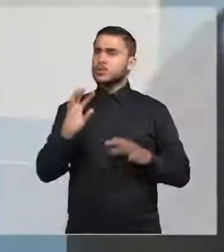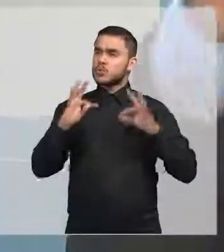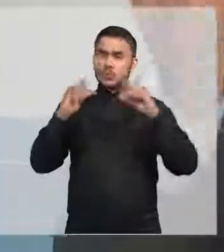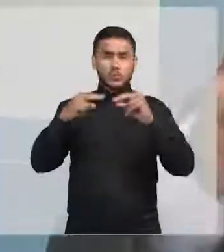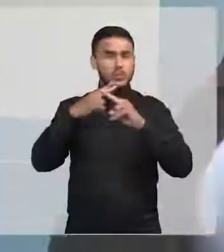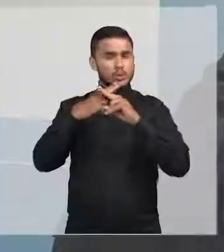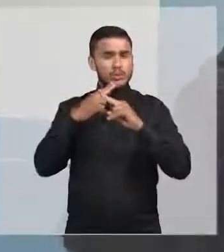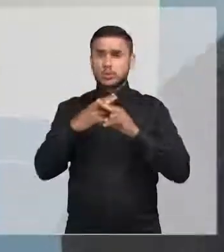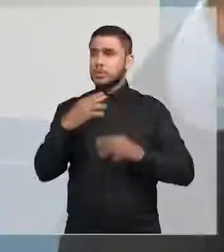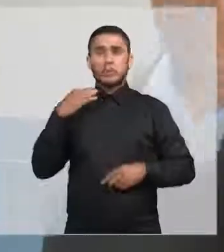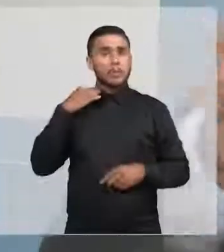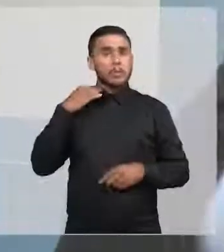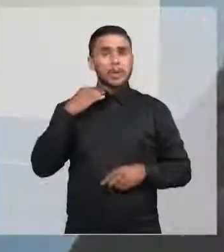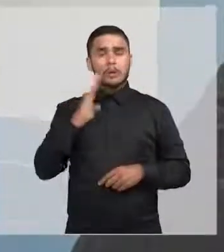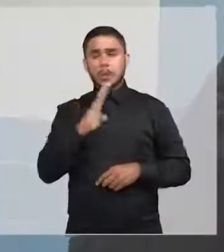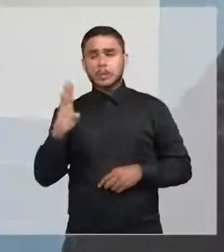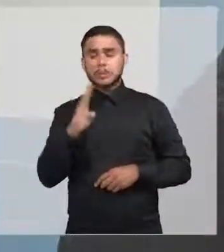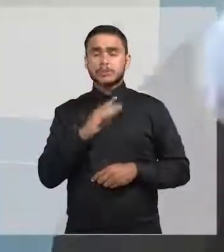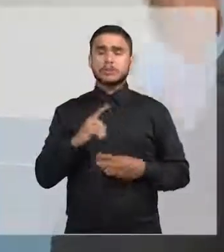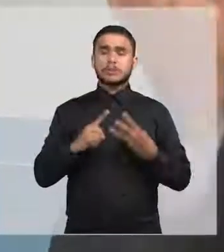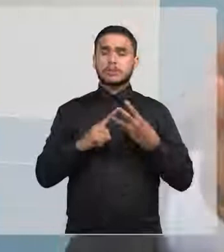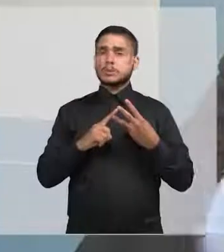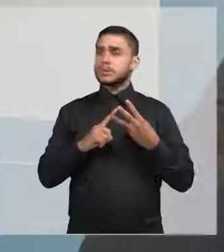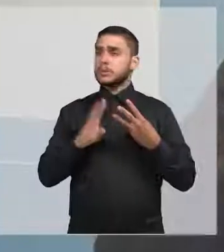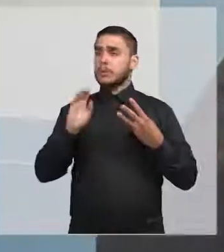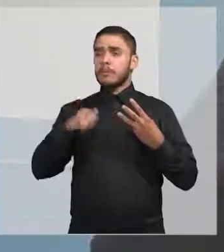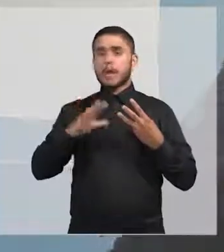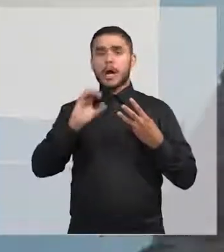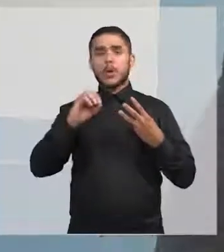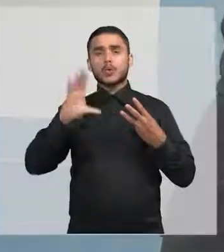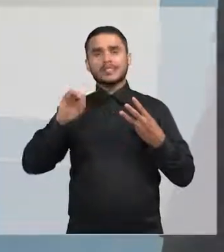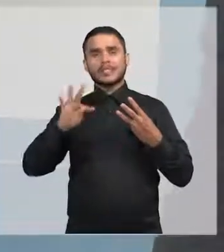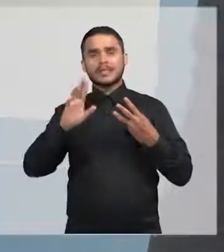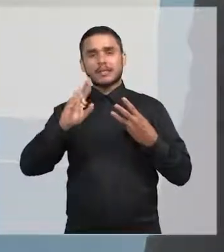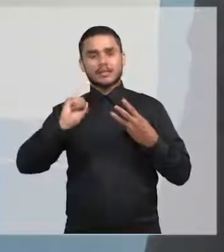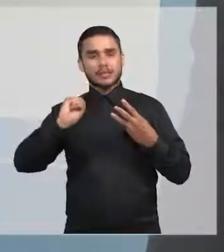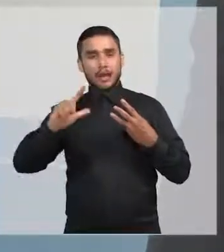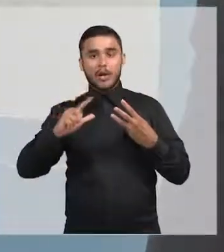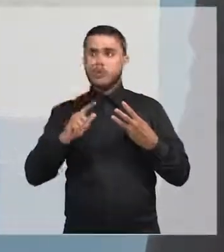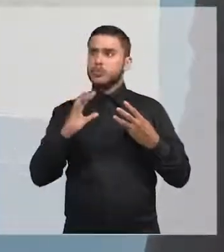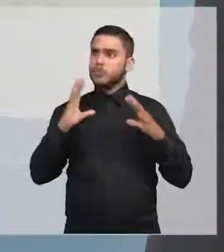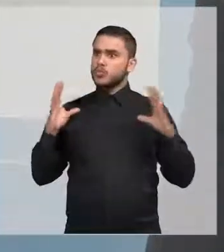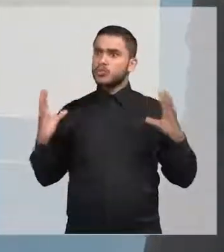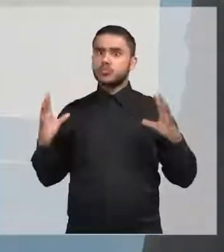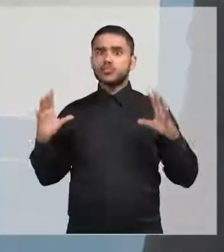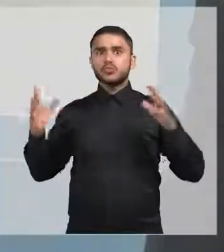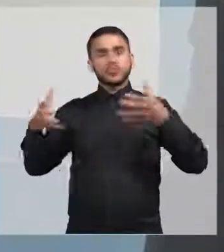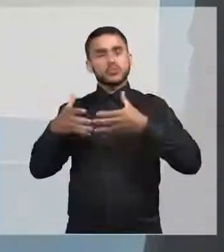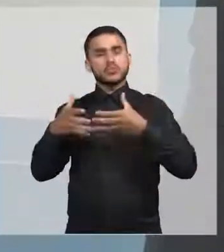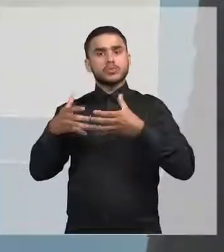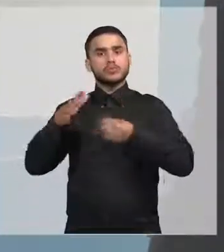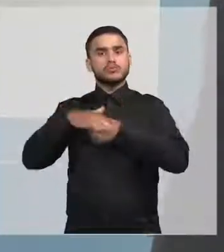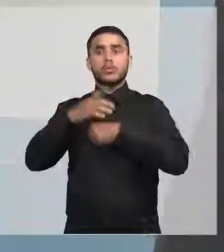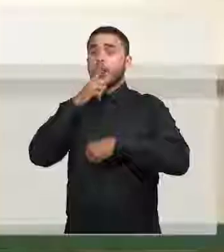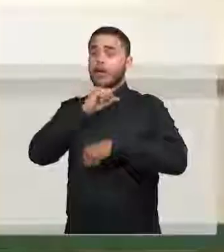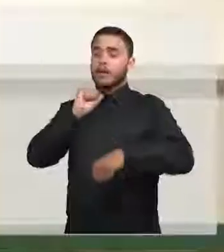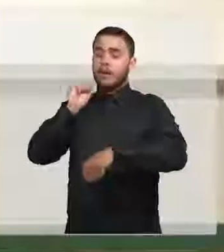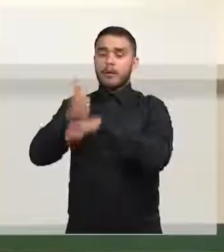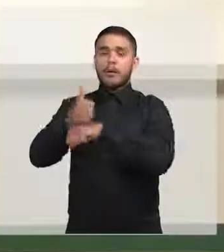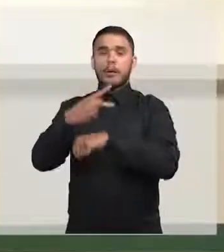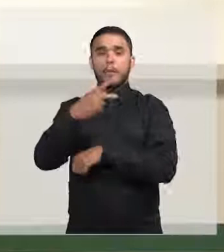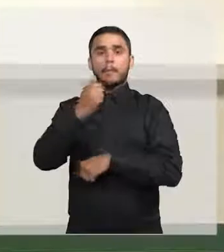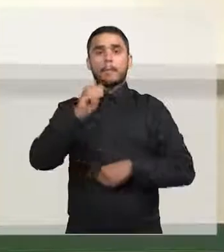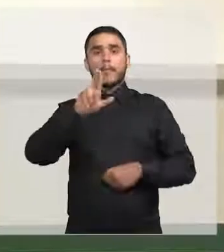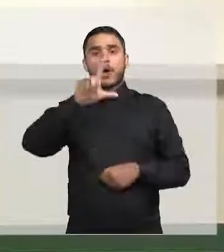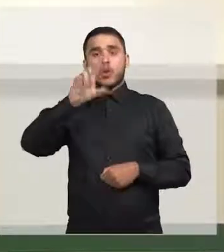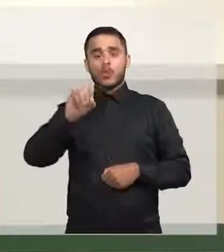Econômica, Banco do Brasil, Banco Central, Casa da Moeda, tudo isso na mão de um só, meu irmão. Nem Pedro Malan e Ninguém teve.